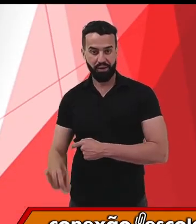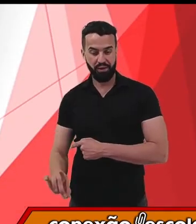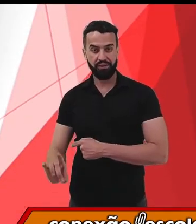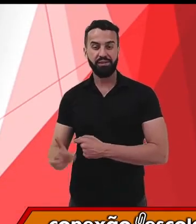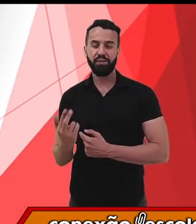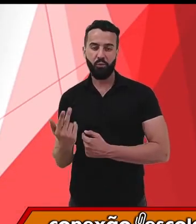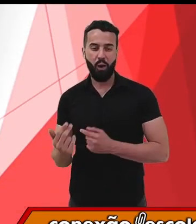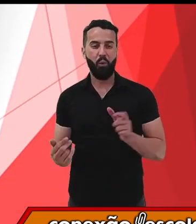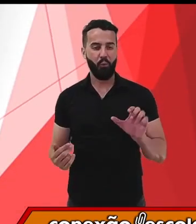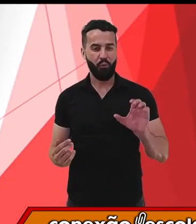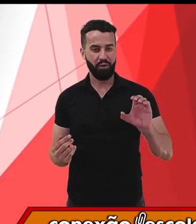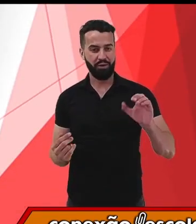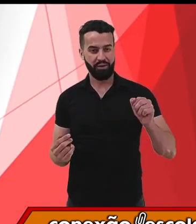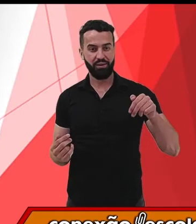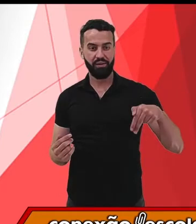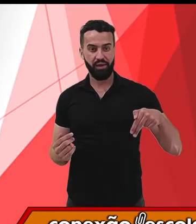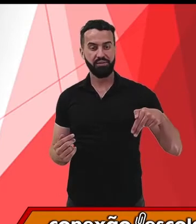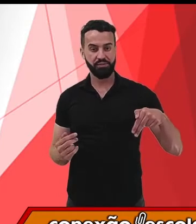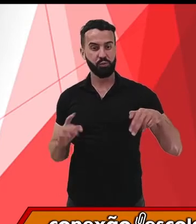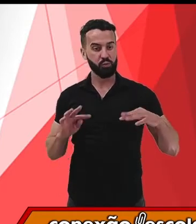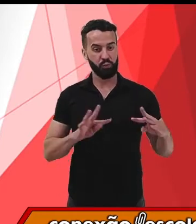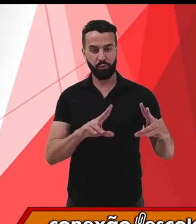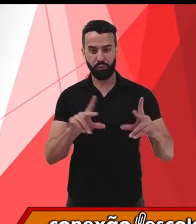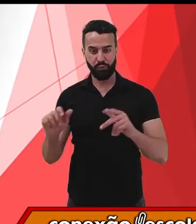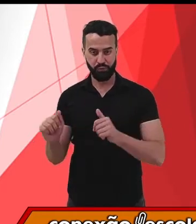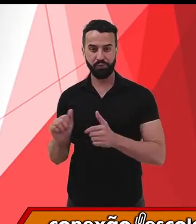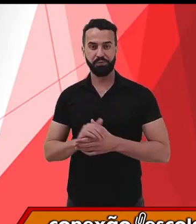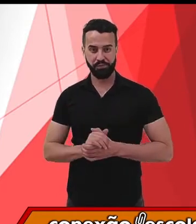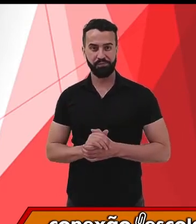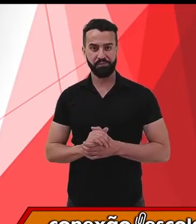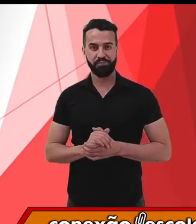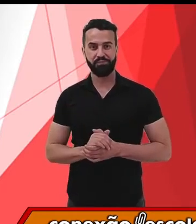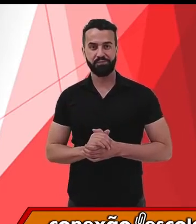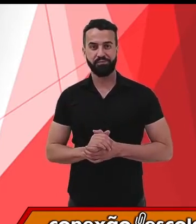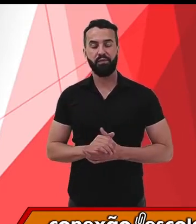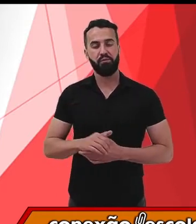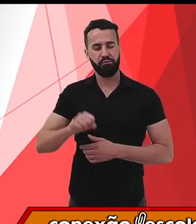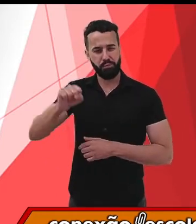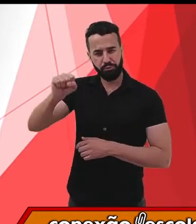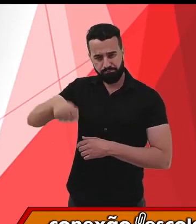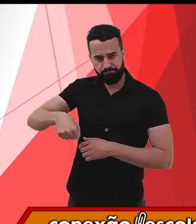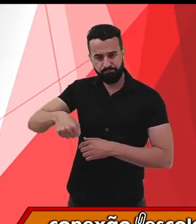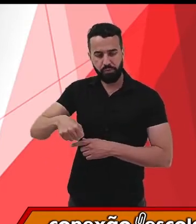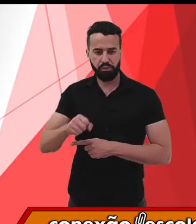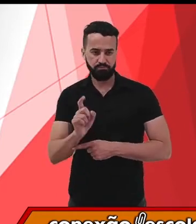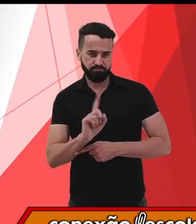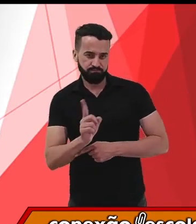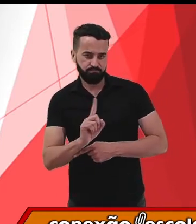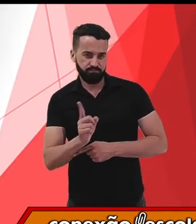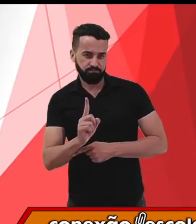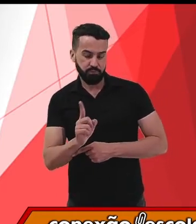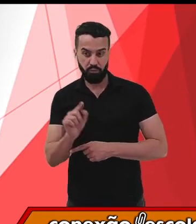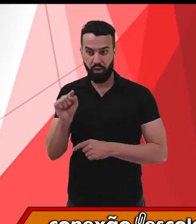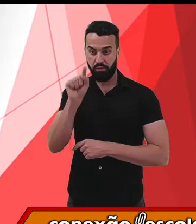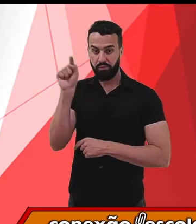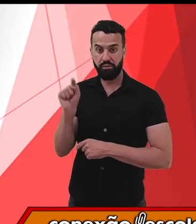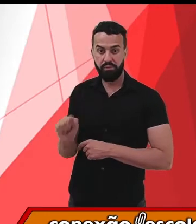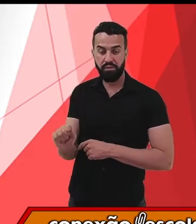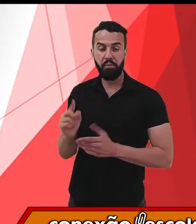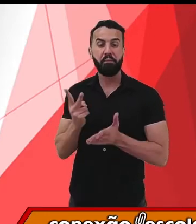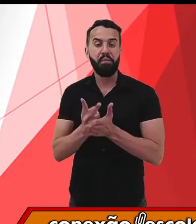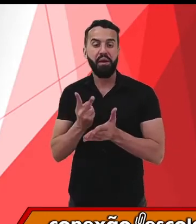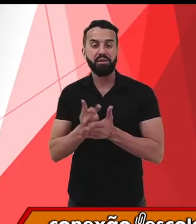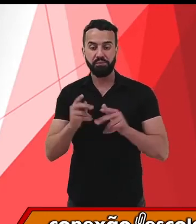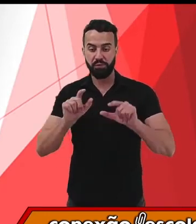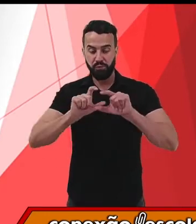can. Bom, e as formas negativas, interrogativas e afirmativas seguem aquela mesma